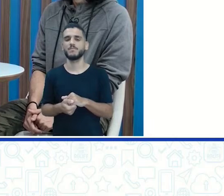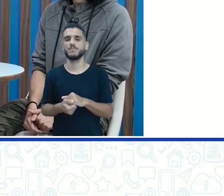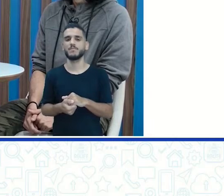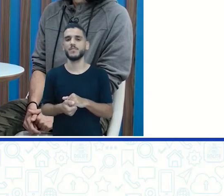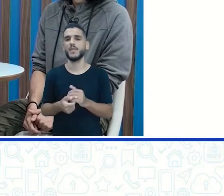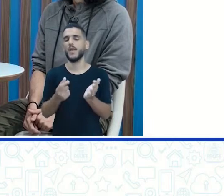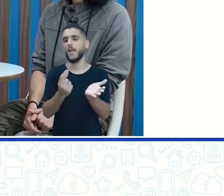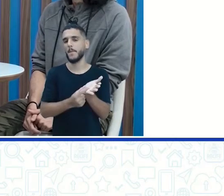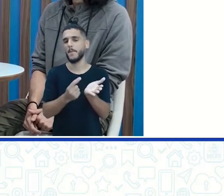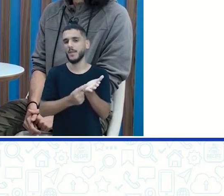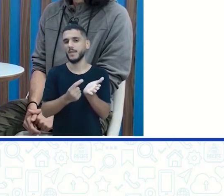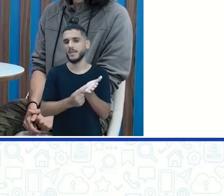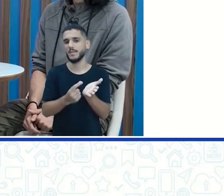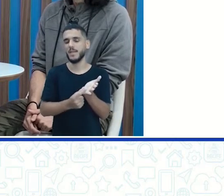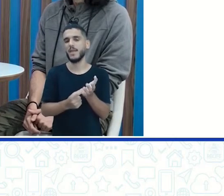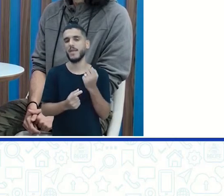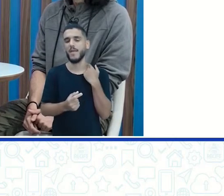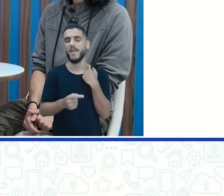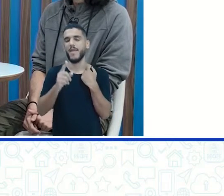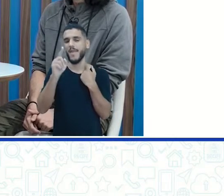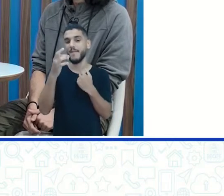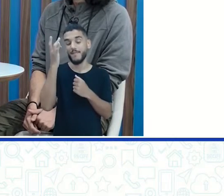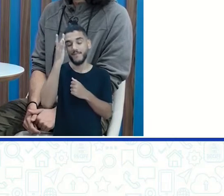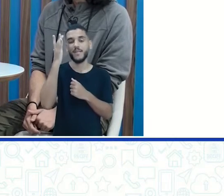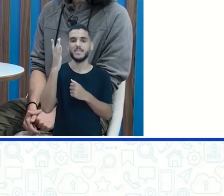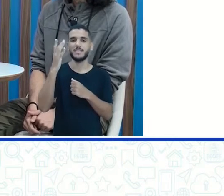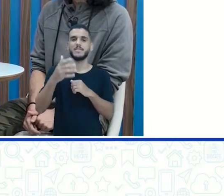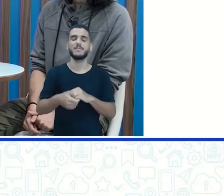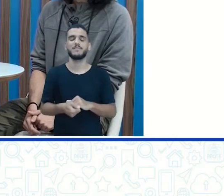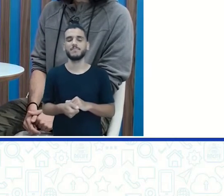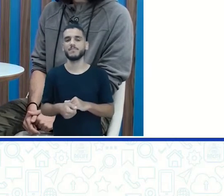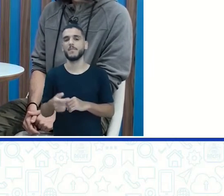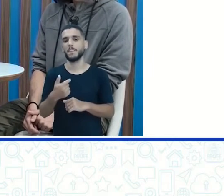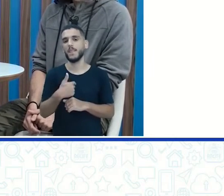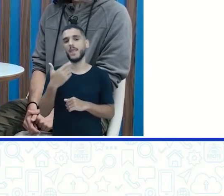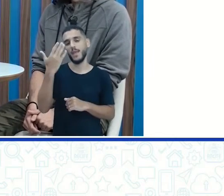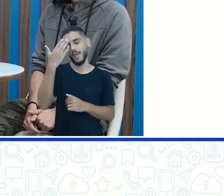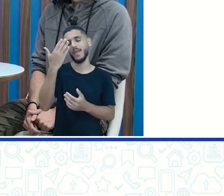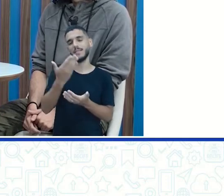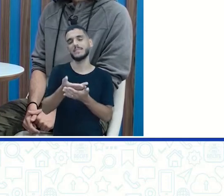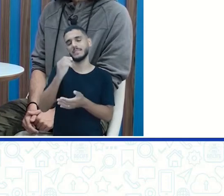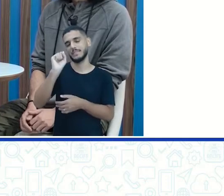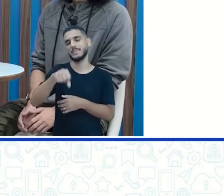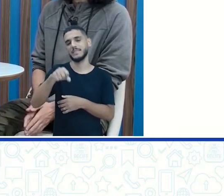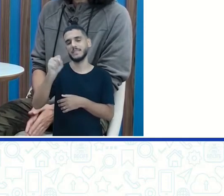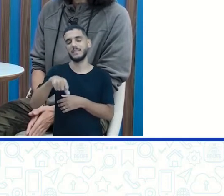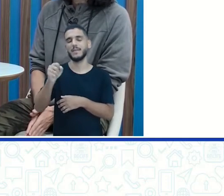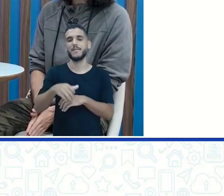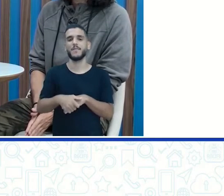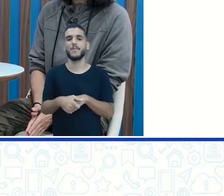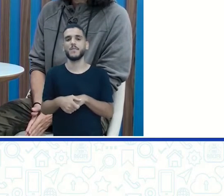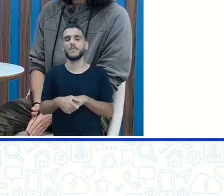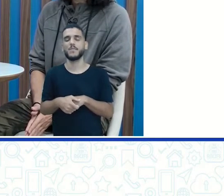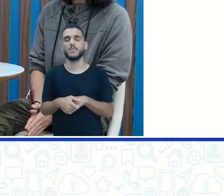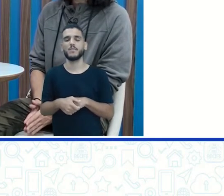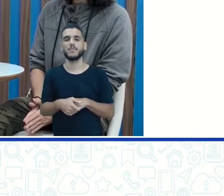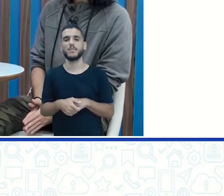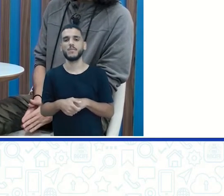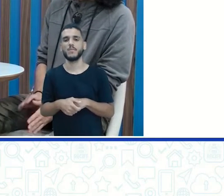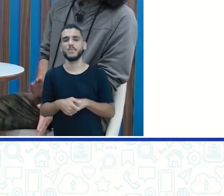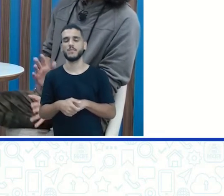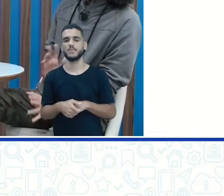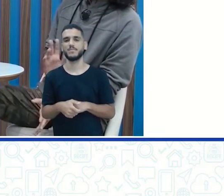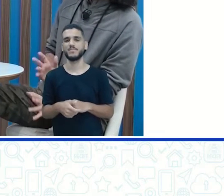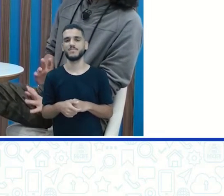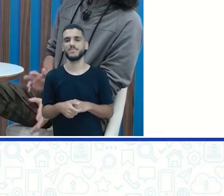Esse aplicativo, ele facilita isso? Eu acredito que facilita. Assim, para...